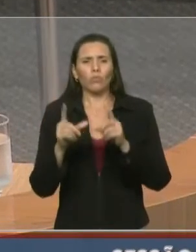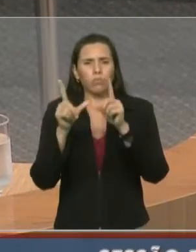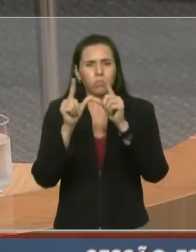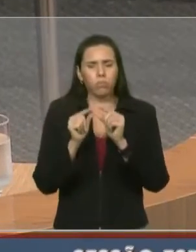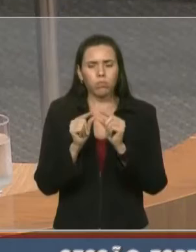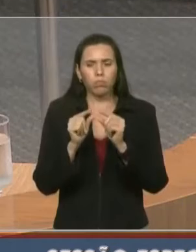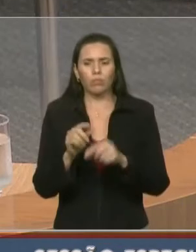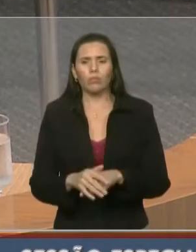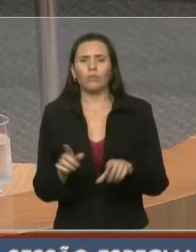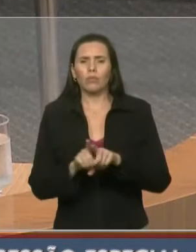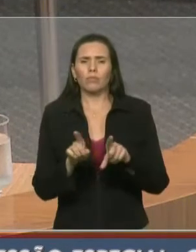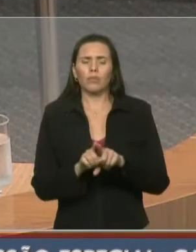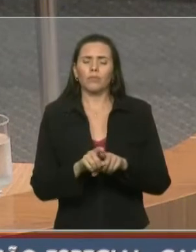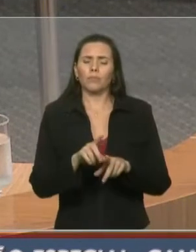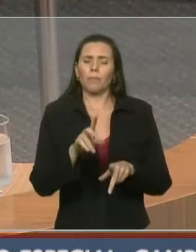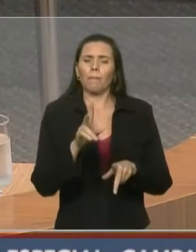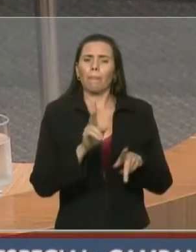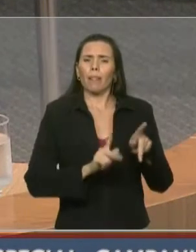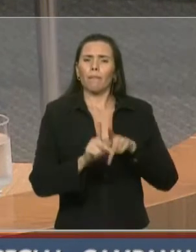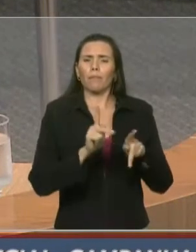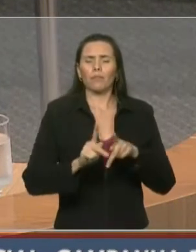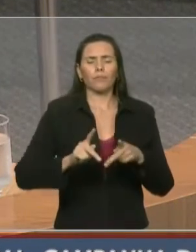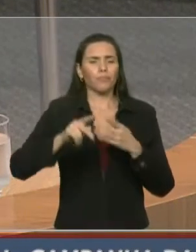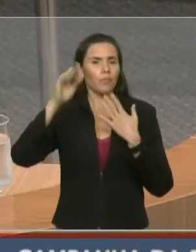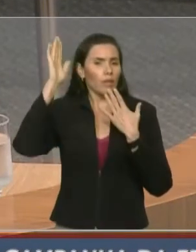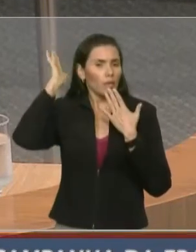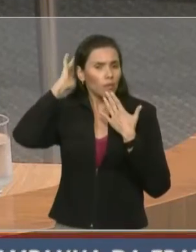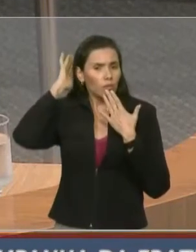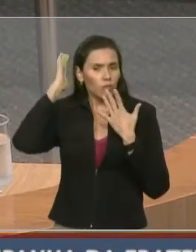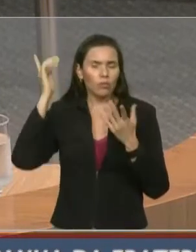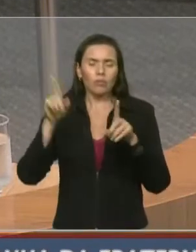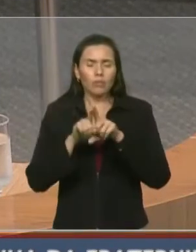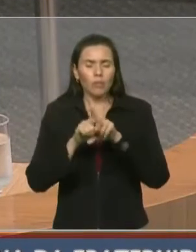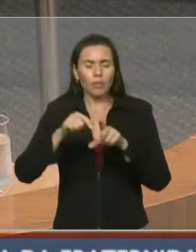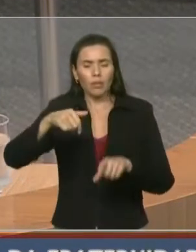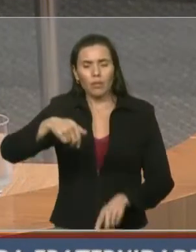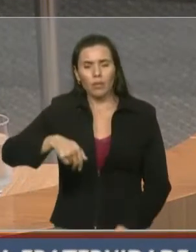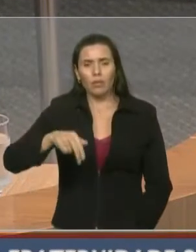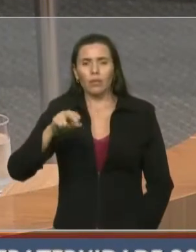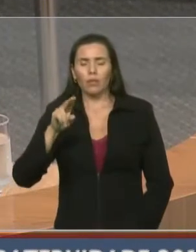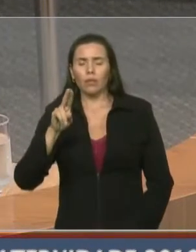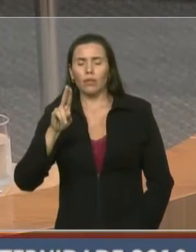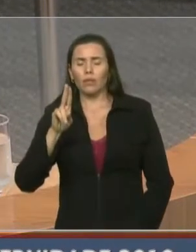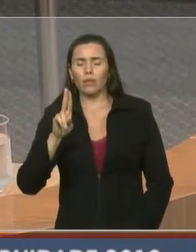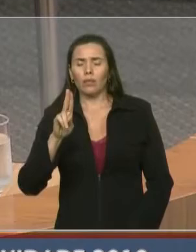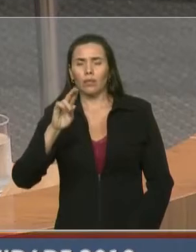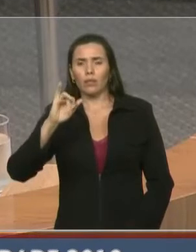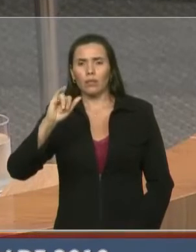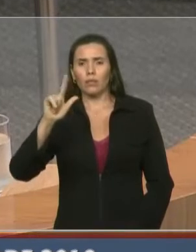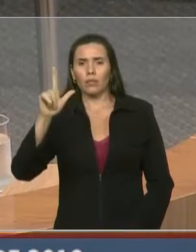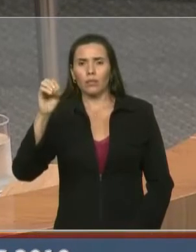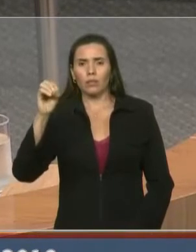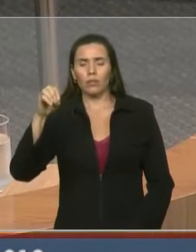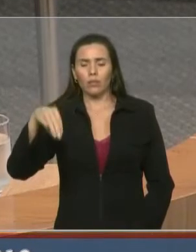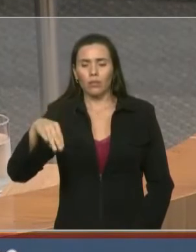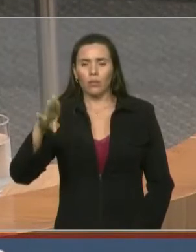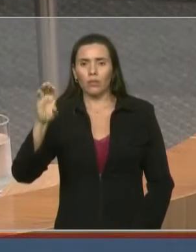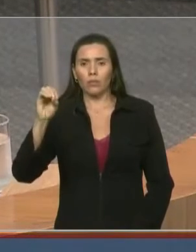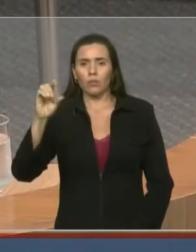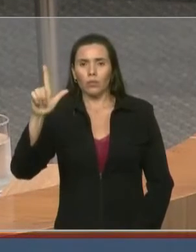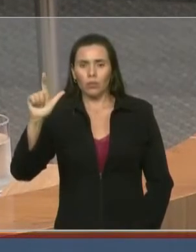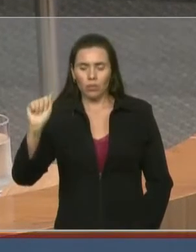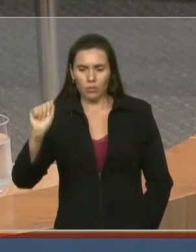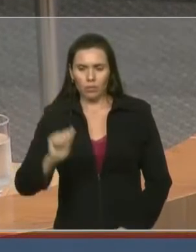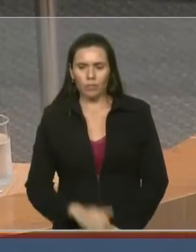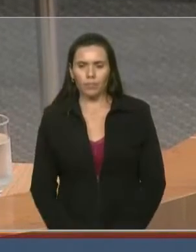povos indígenas e aos territórios dos povos quilombolas. Recentemente, o anúncio do governo federal de